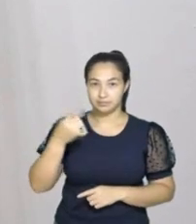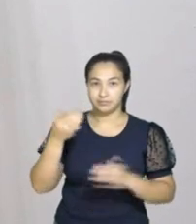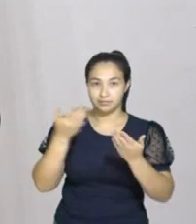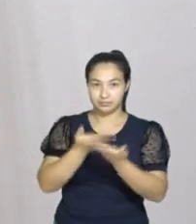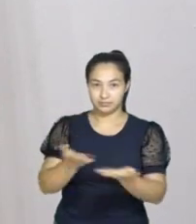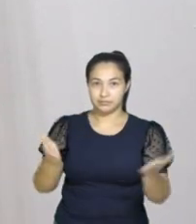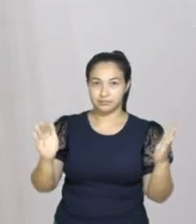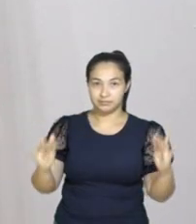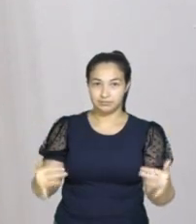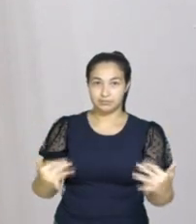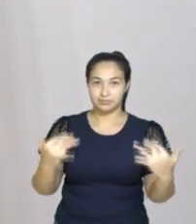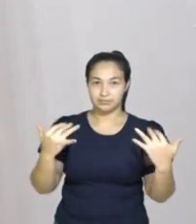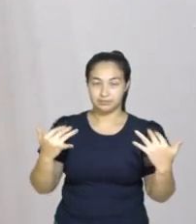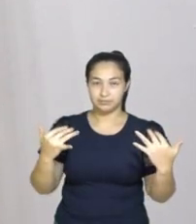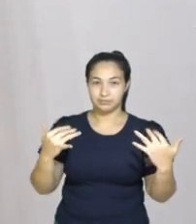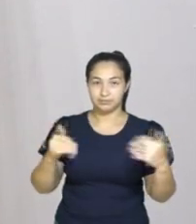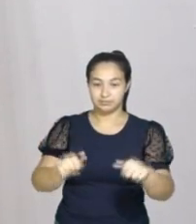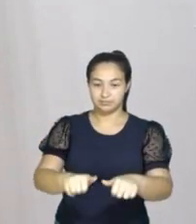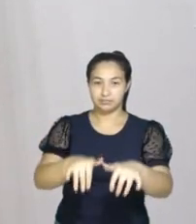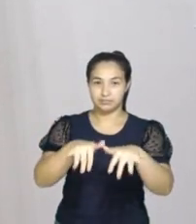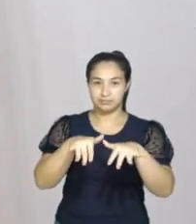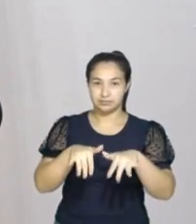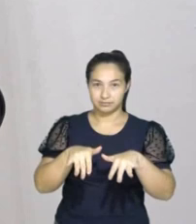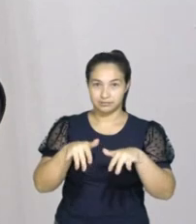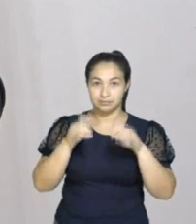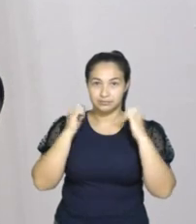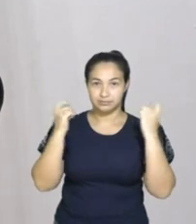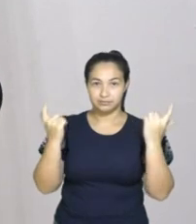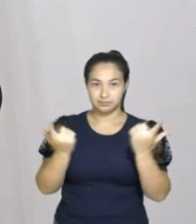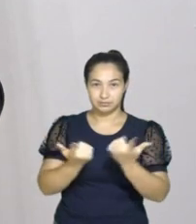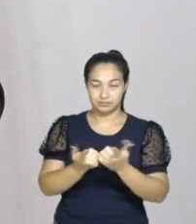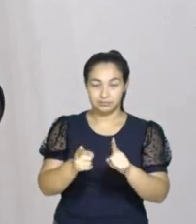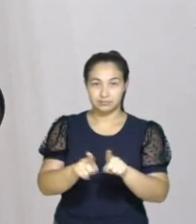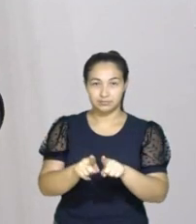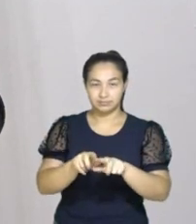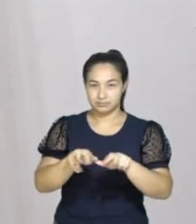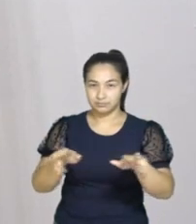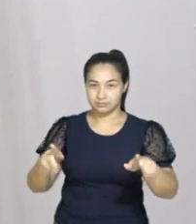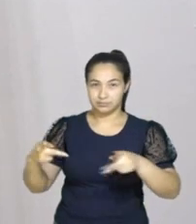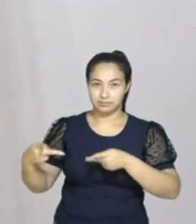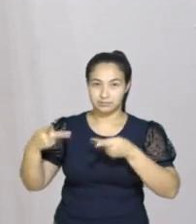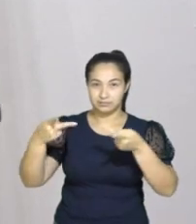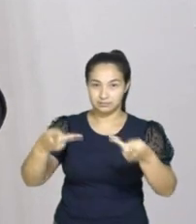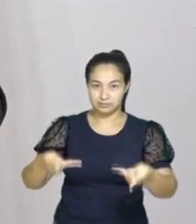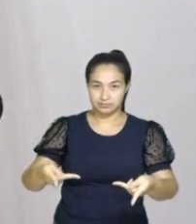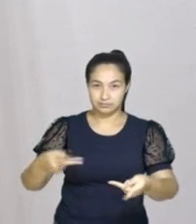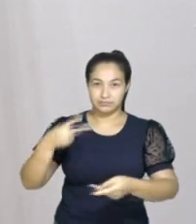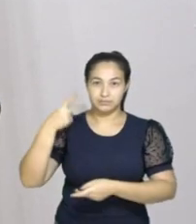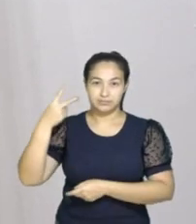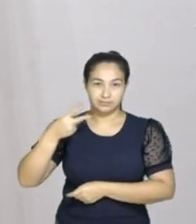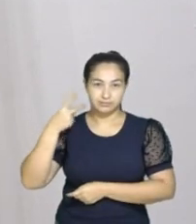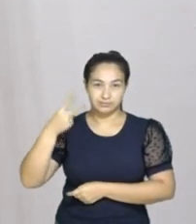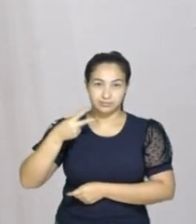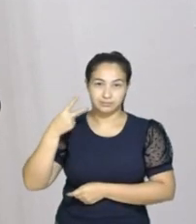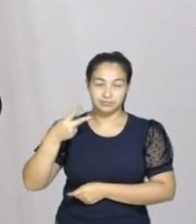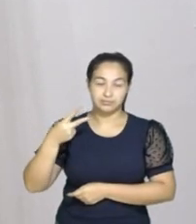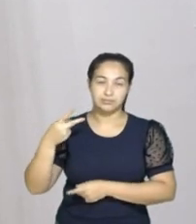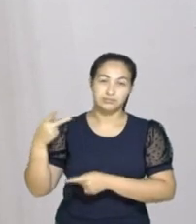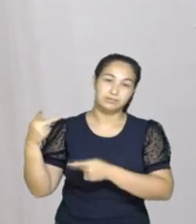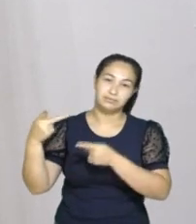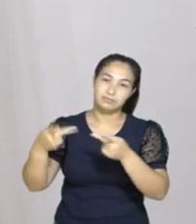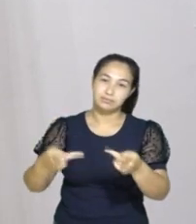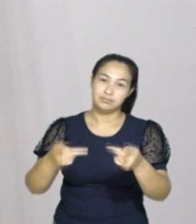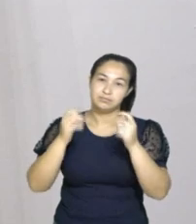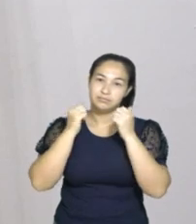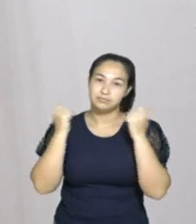aqui no plenário da Assembleia nossos alunos vereadores que estão visitando a Assembleia